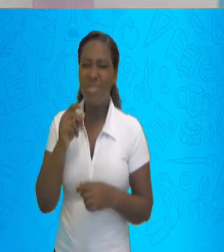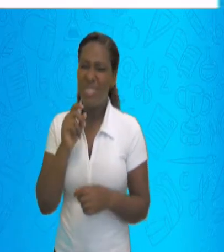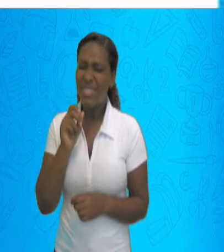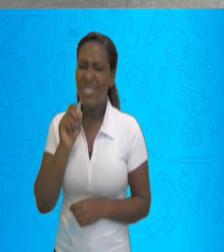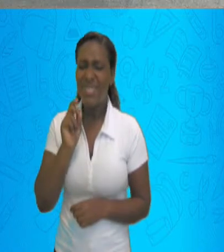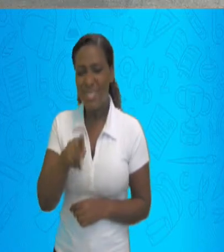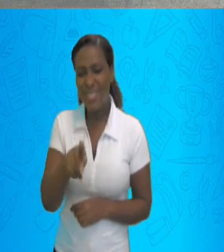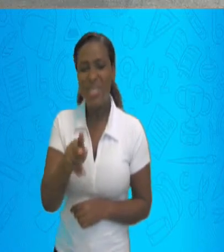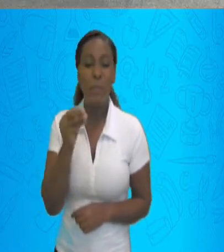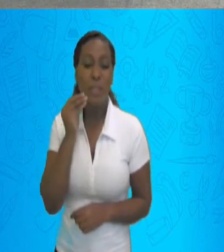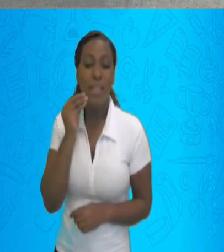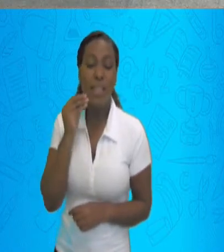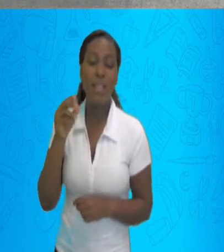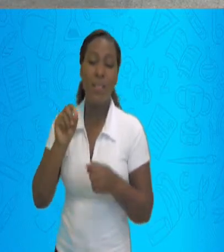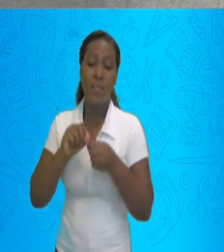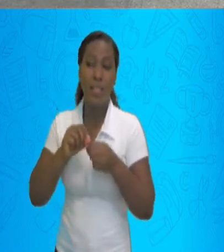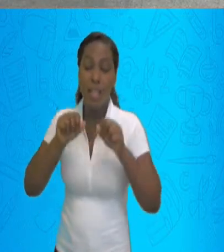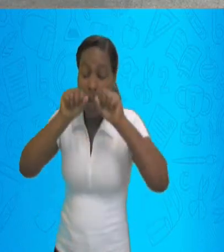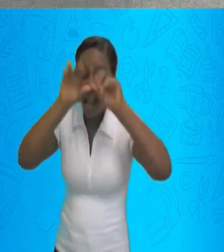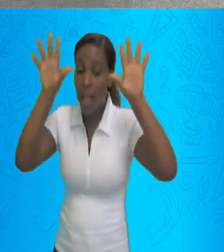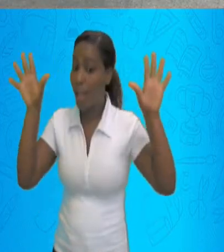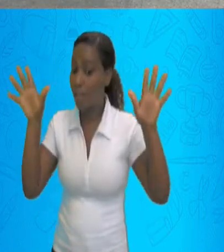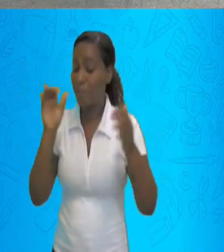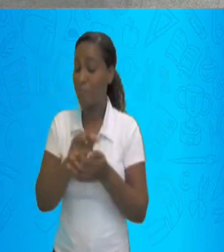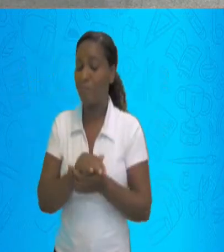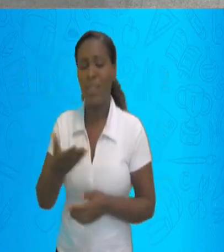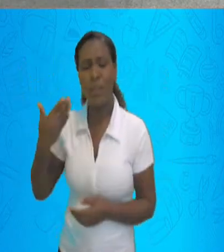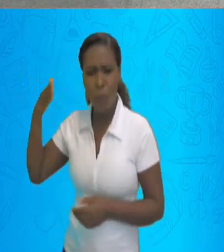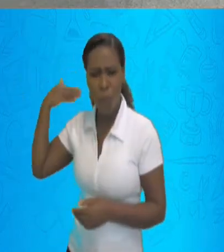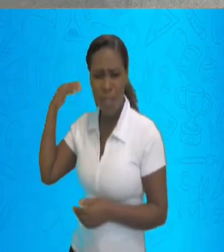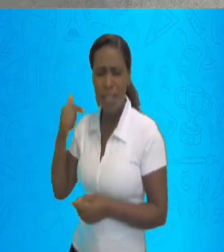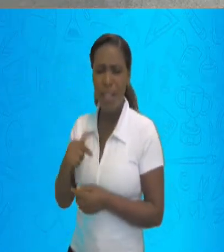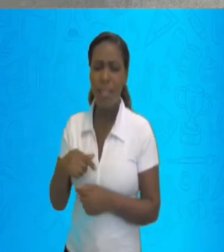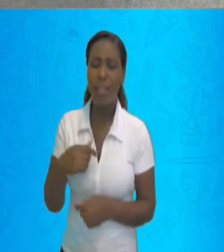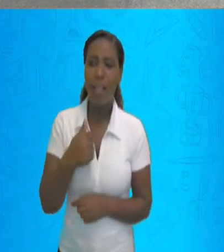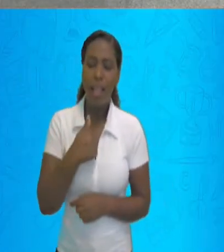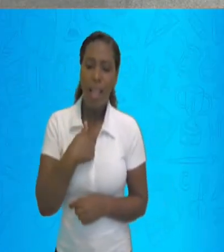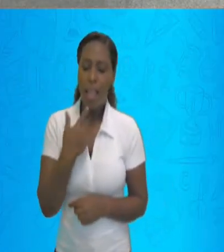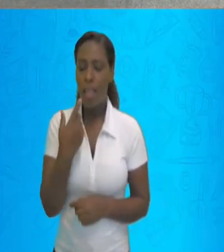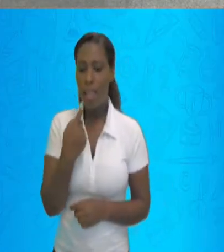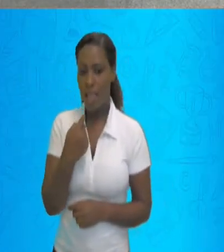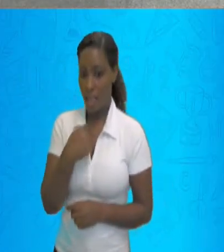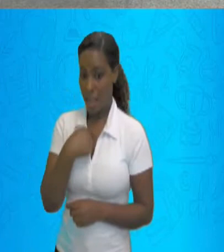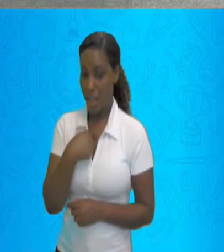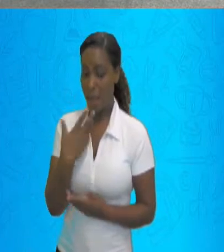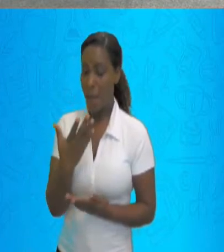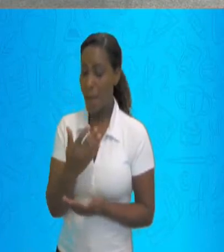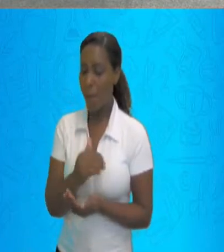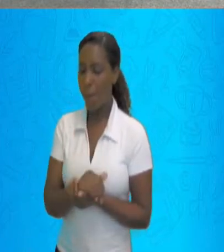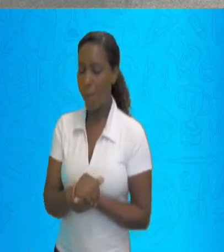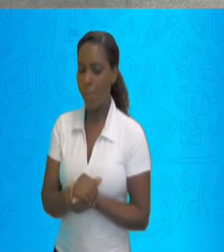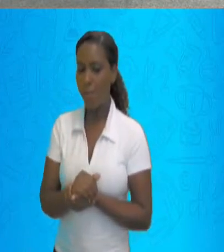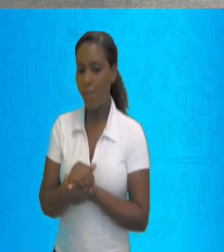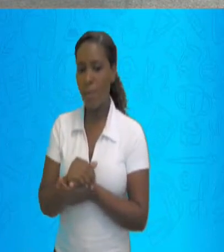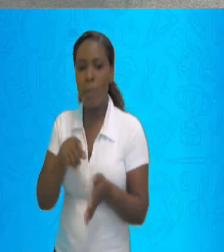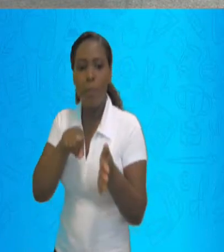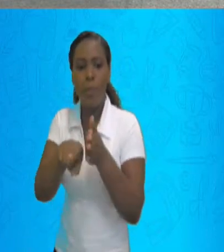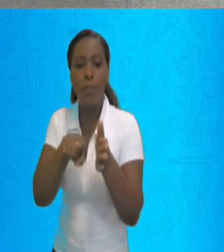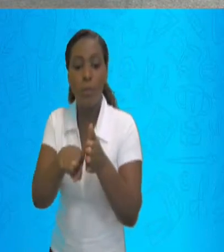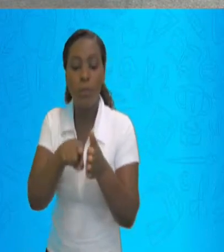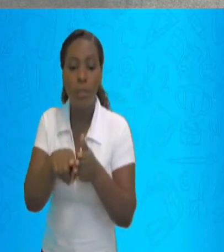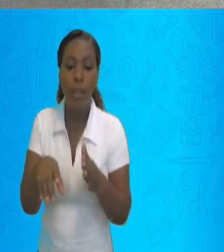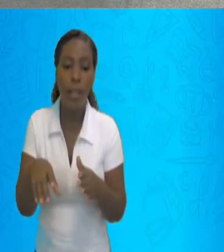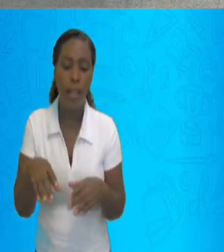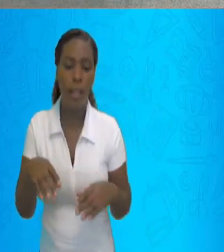vez na nossa turma, eu procurei saber qual que seria o lanche daquele dia, né, com a cantineira, com a menina que trabalha na cantina,